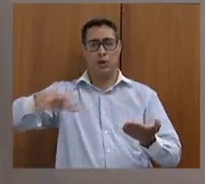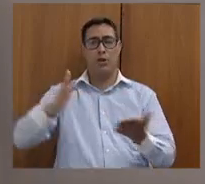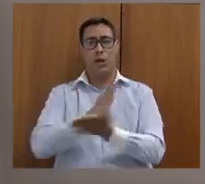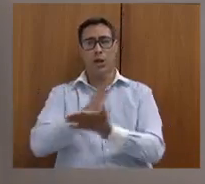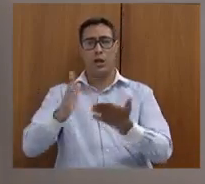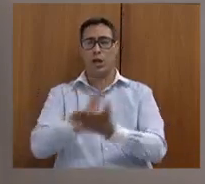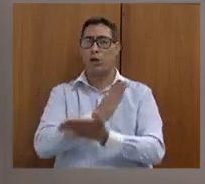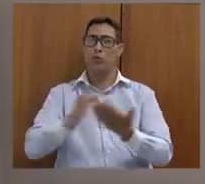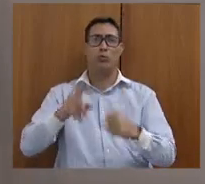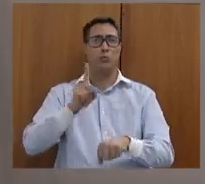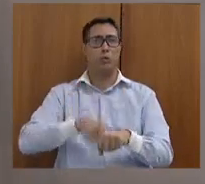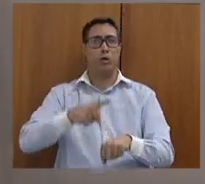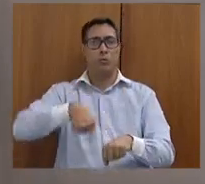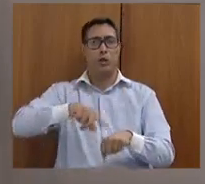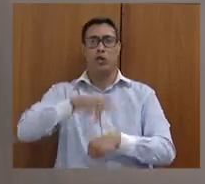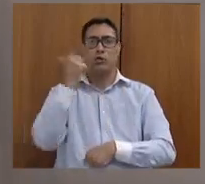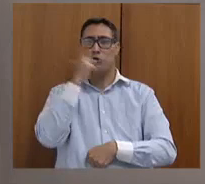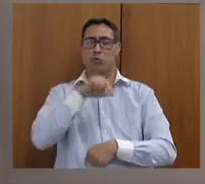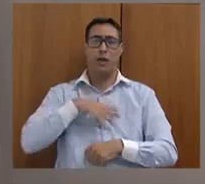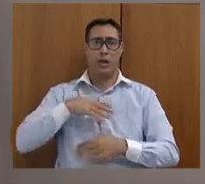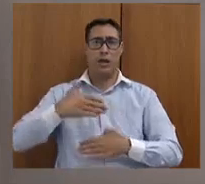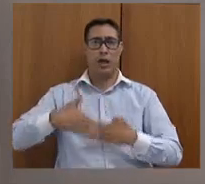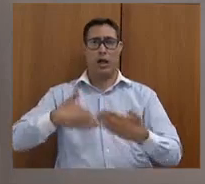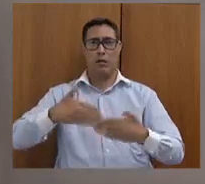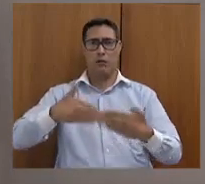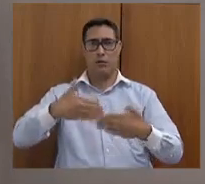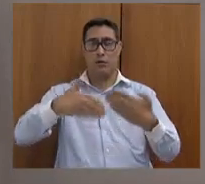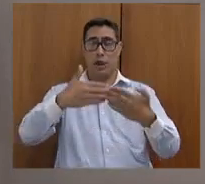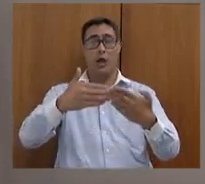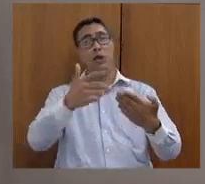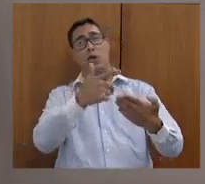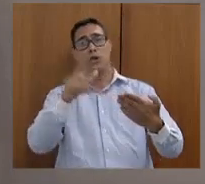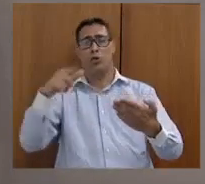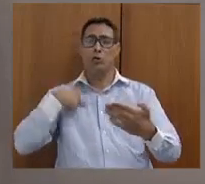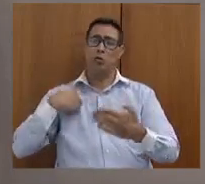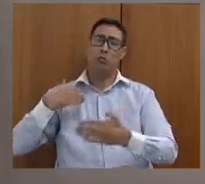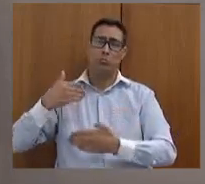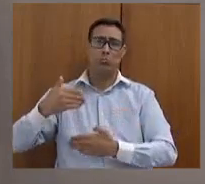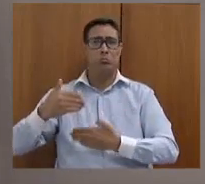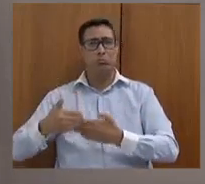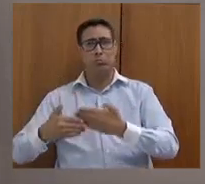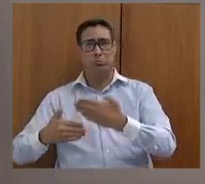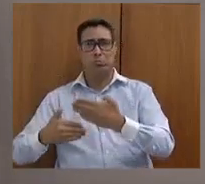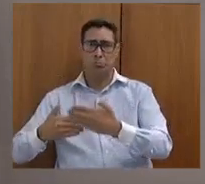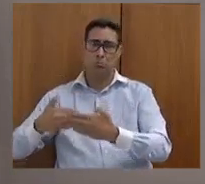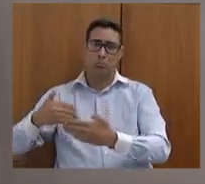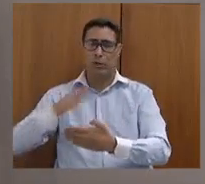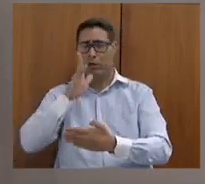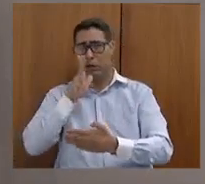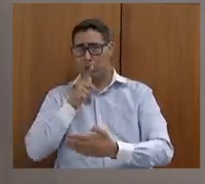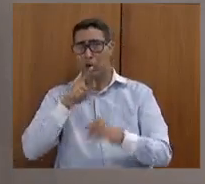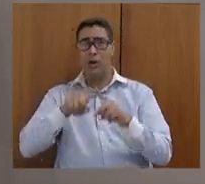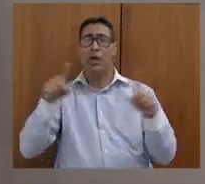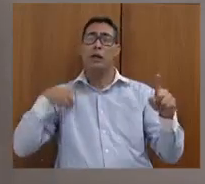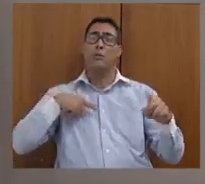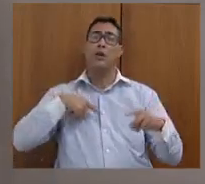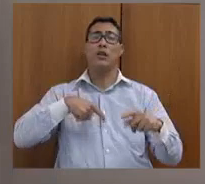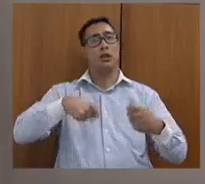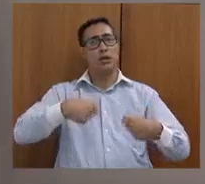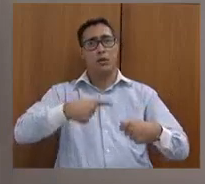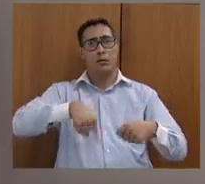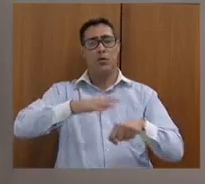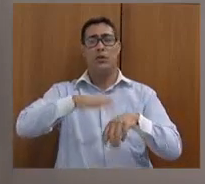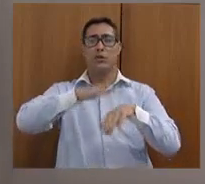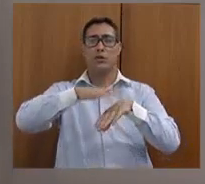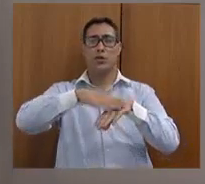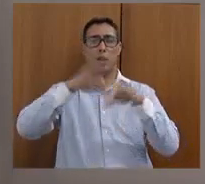momentos nós conseguimos avançar em algumas frentes em outros momentos não conseguimos avançar Mas o importante é que estejamos é